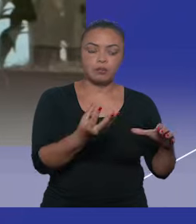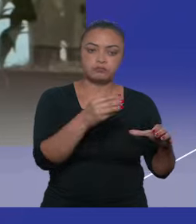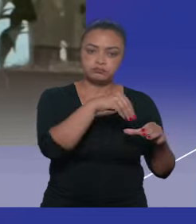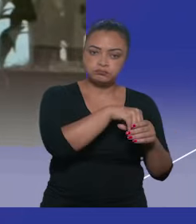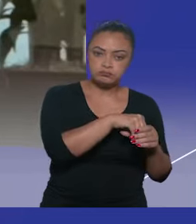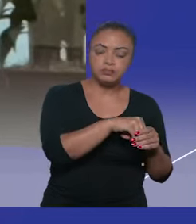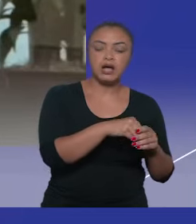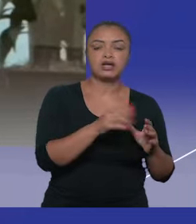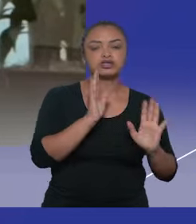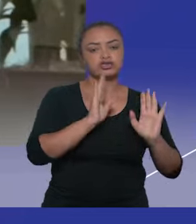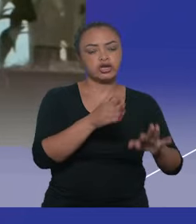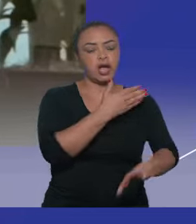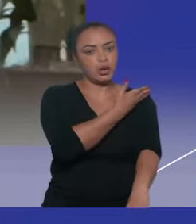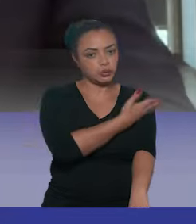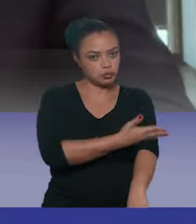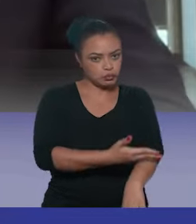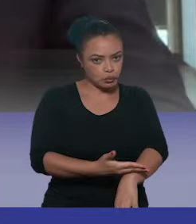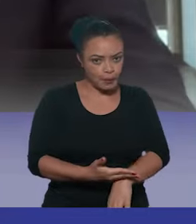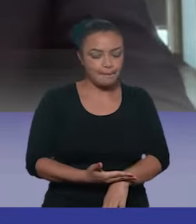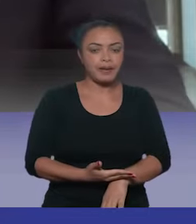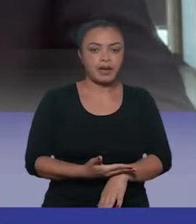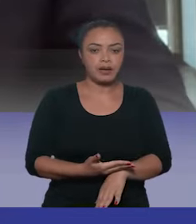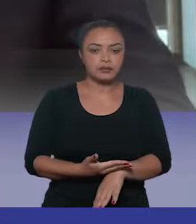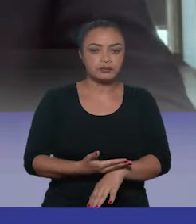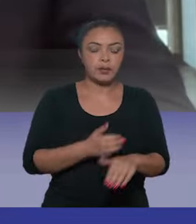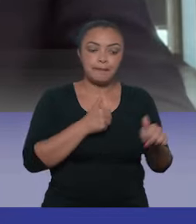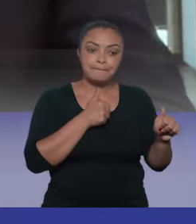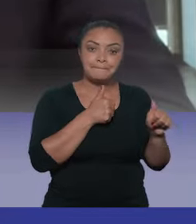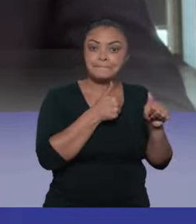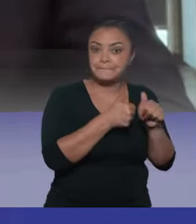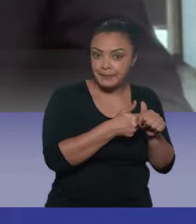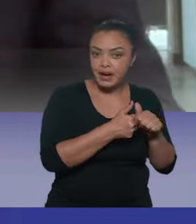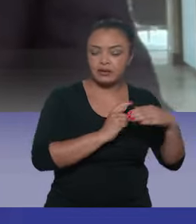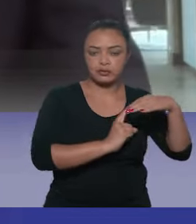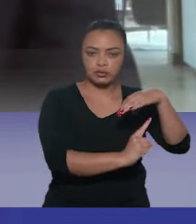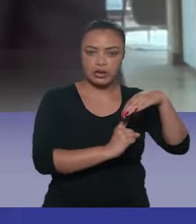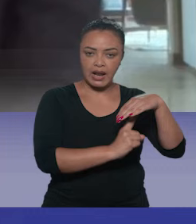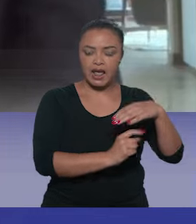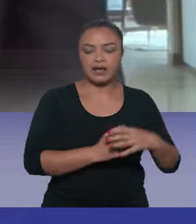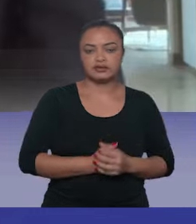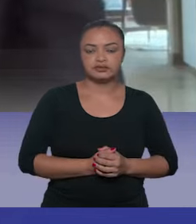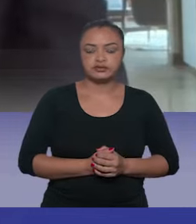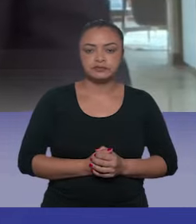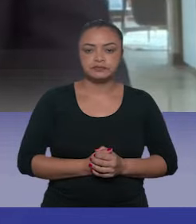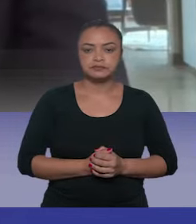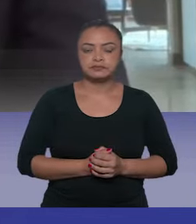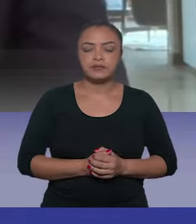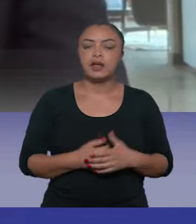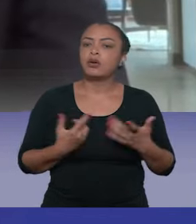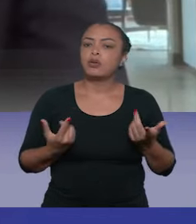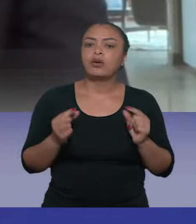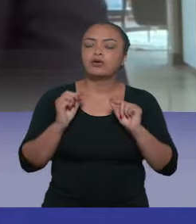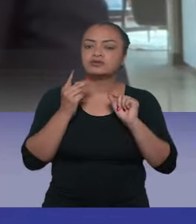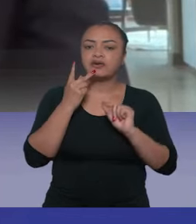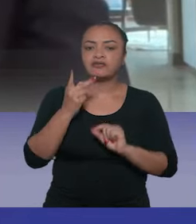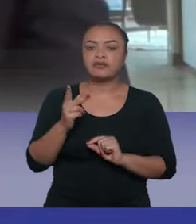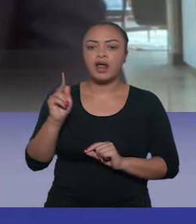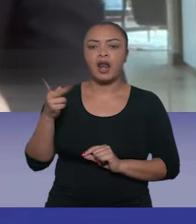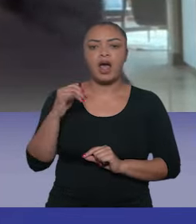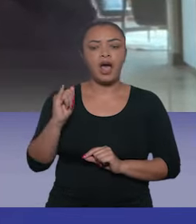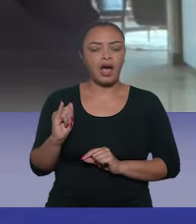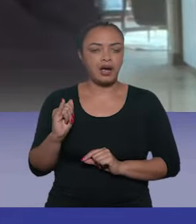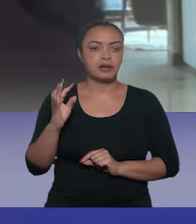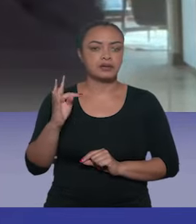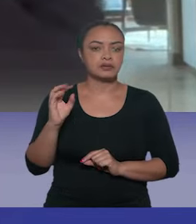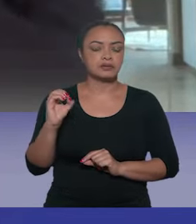para o nosso cliente. E ainda um pouco sobre alocação, a gente está um pouco mais customizada,